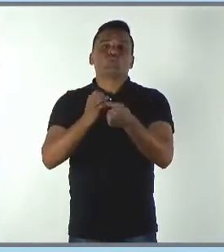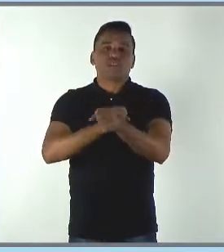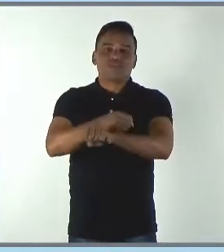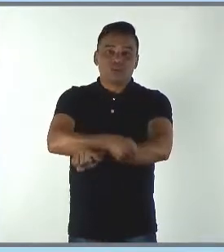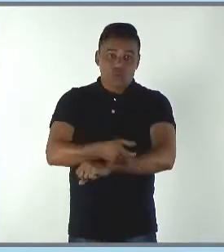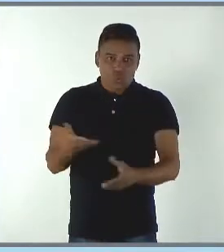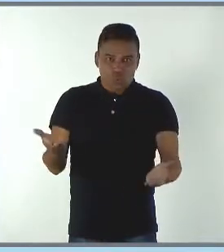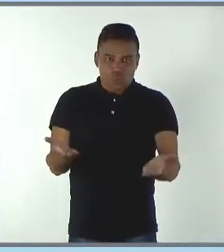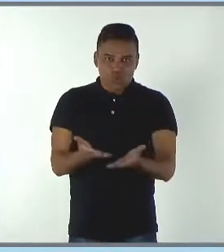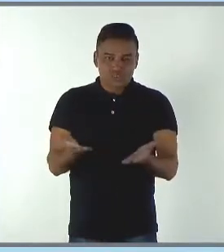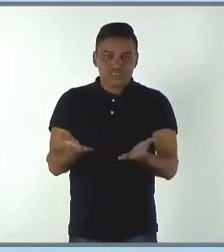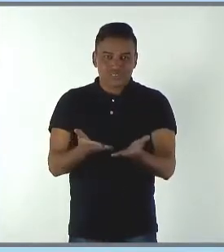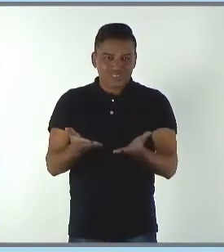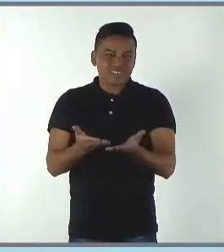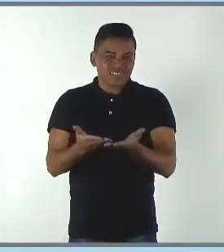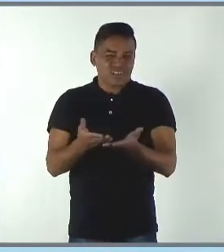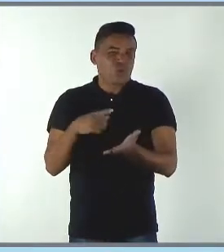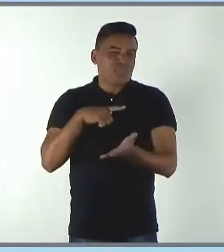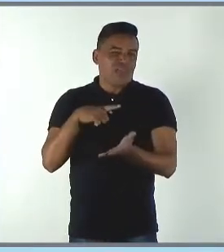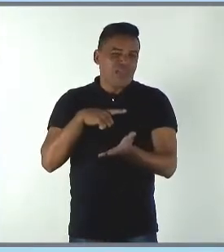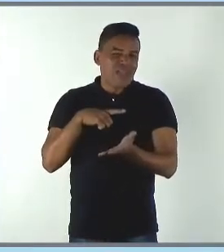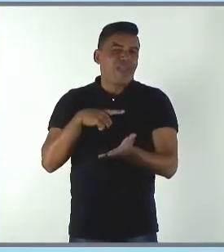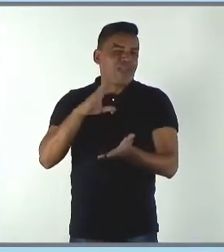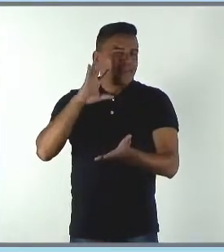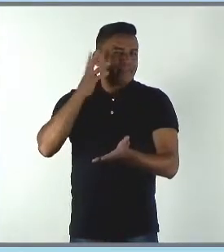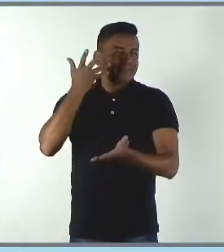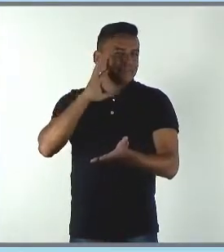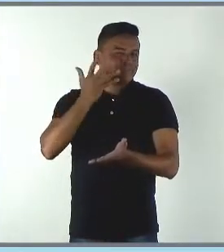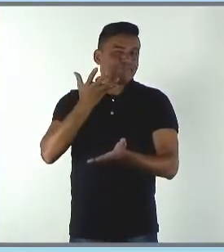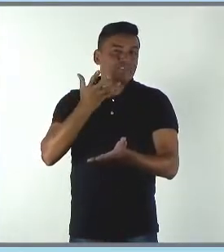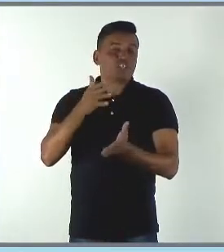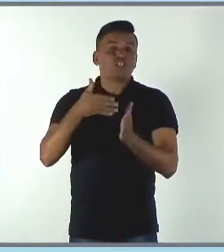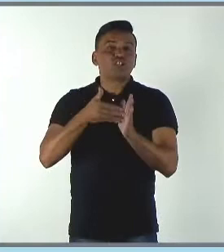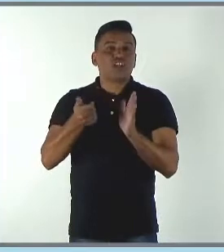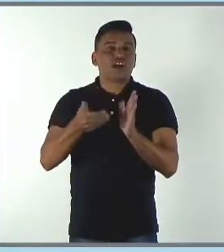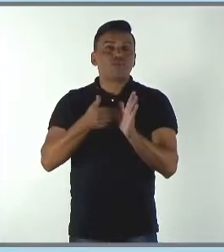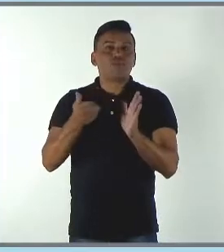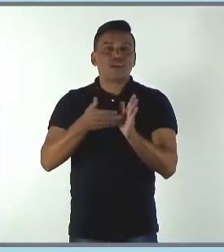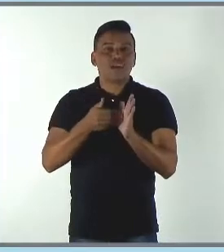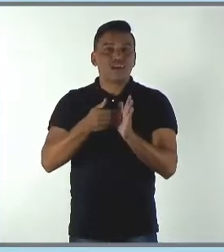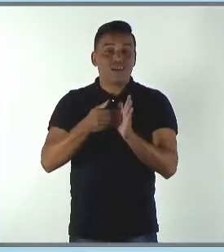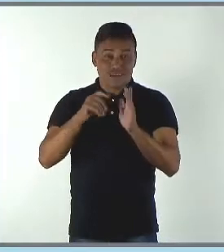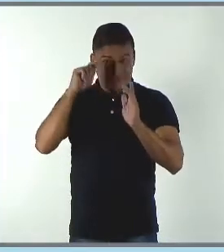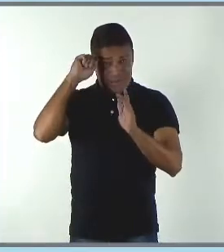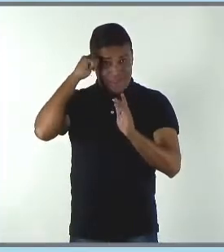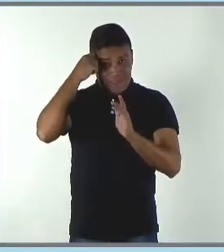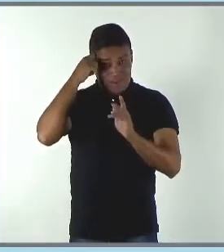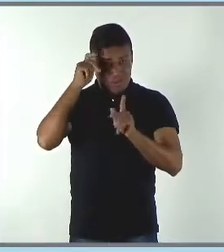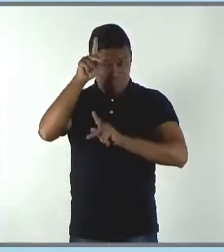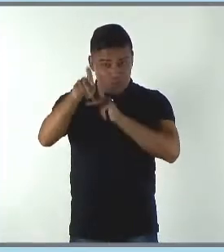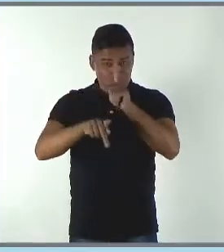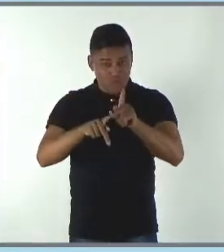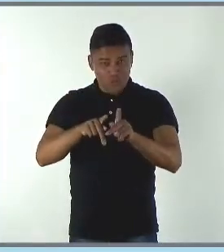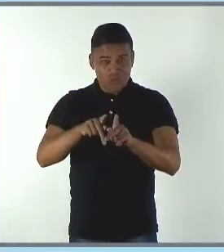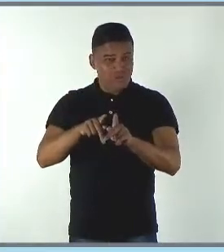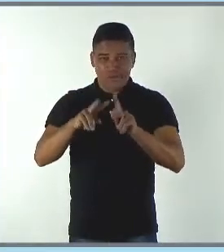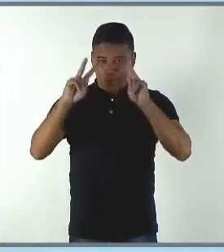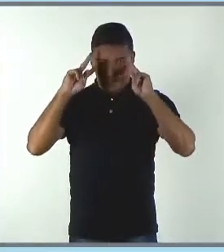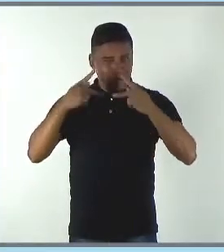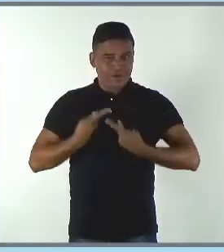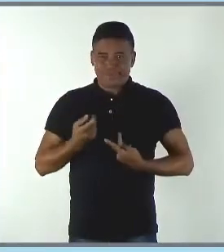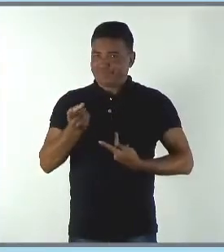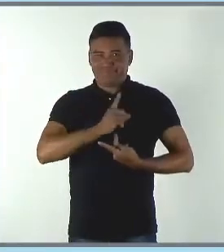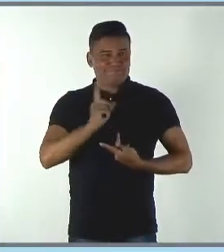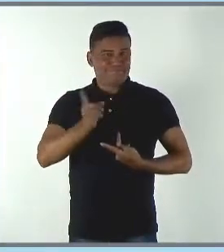hoje circula com mais frequência, retirava das pessoas a sua condição de humanidade. Tá? E esse fato, pessoal, entre outros,